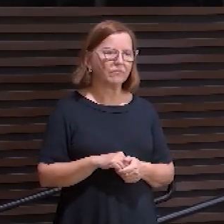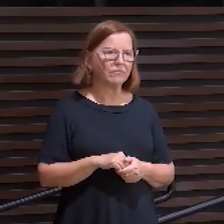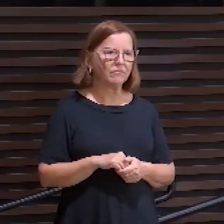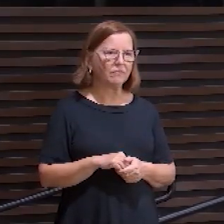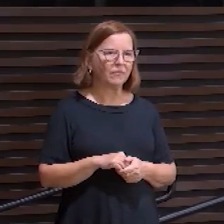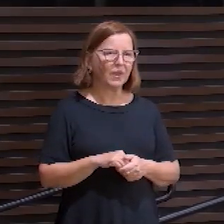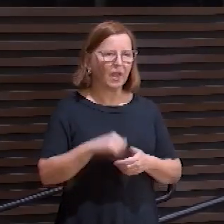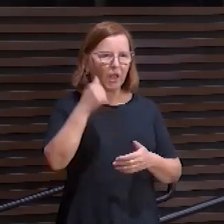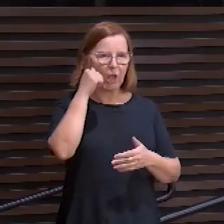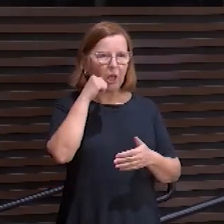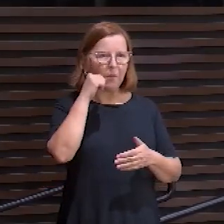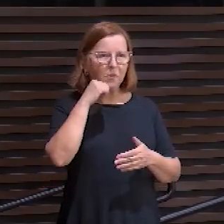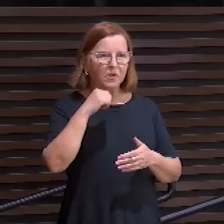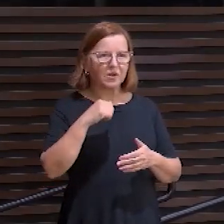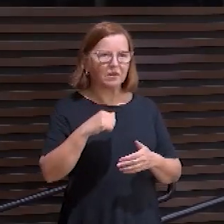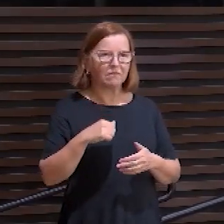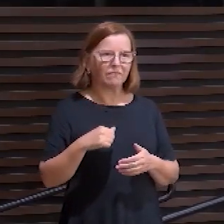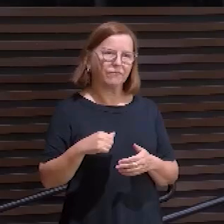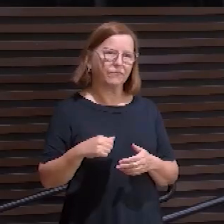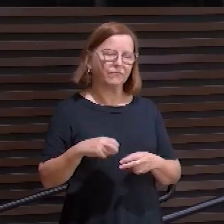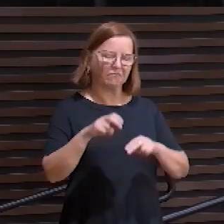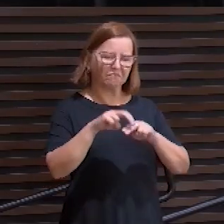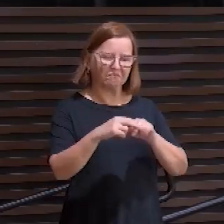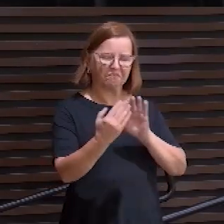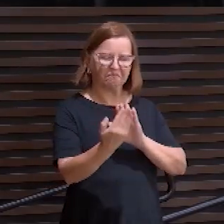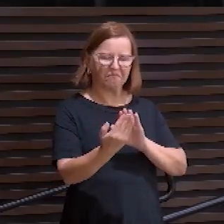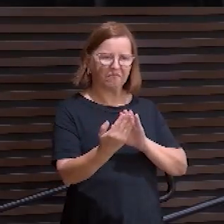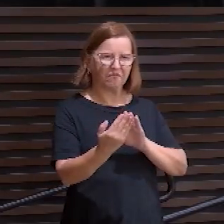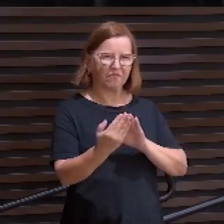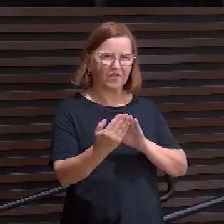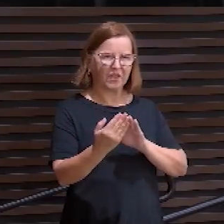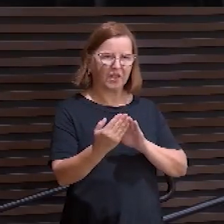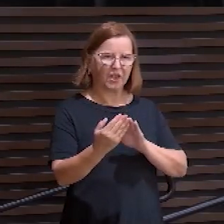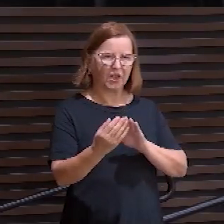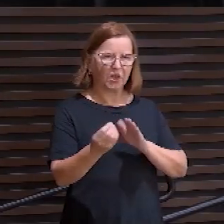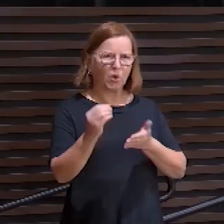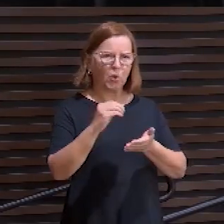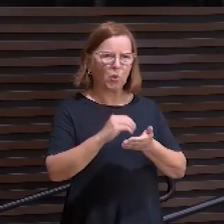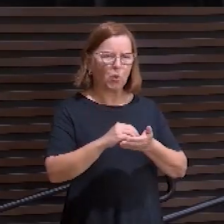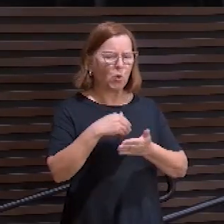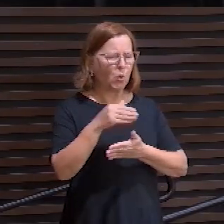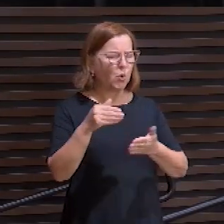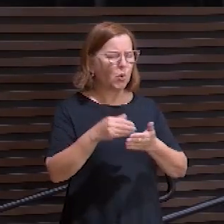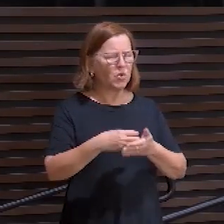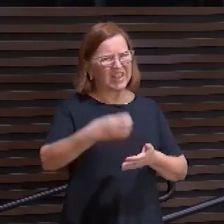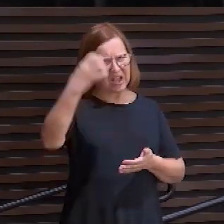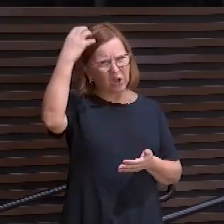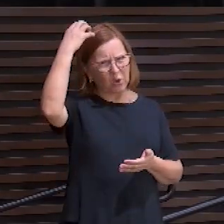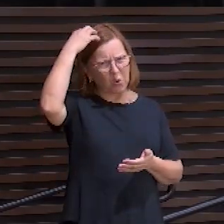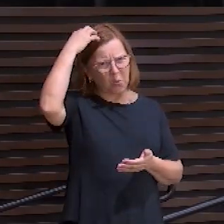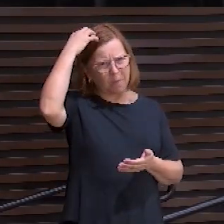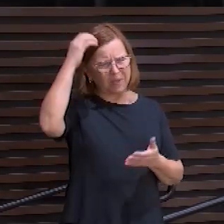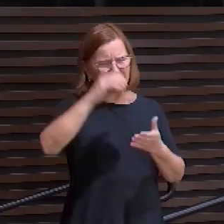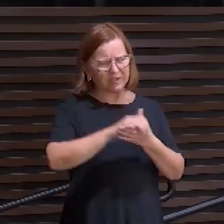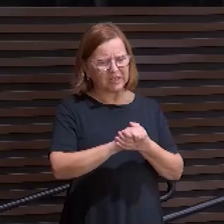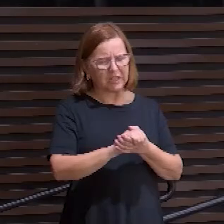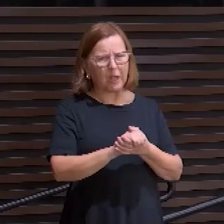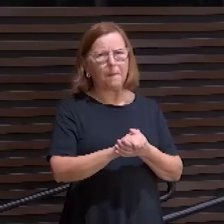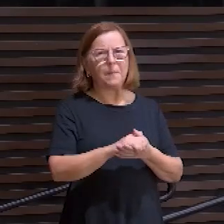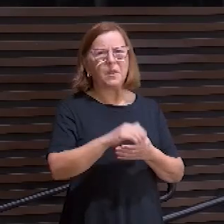Ela chegou e botou toda a culpa do casamento no marido. E